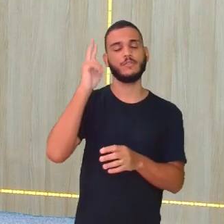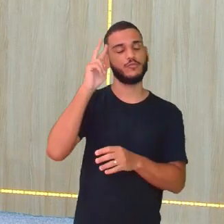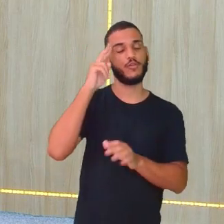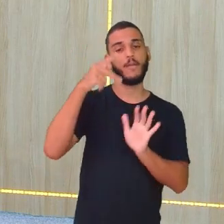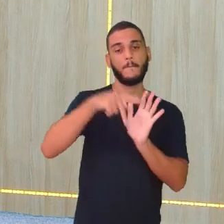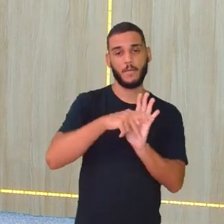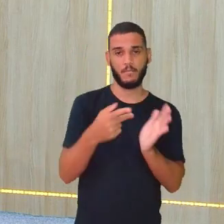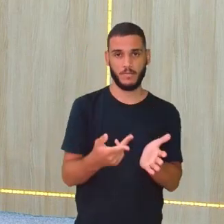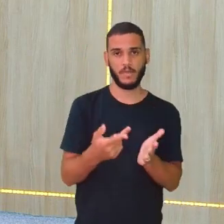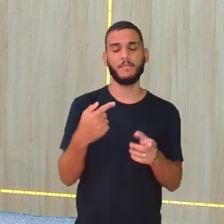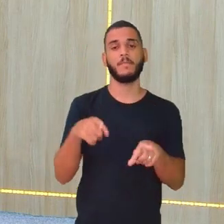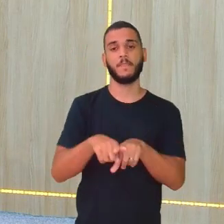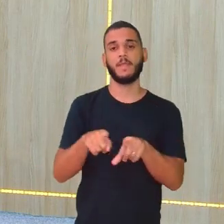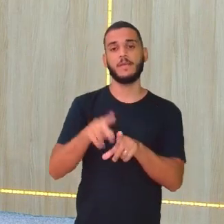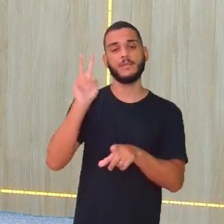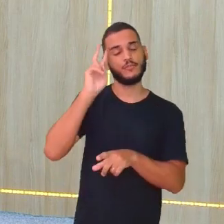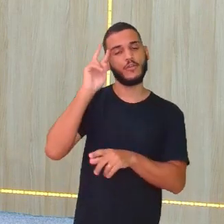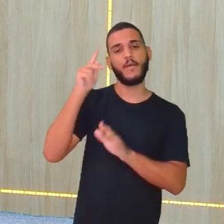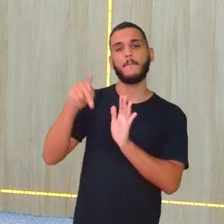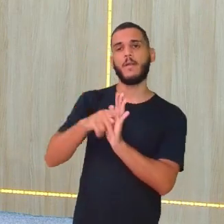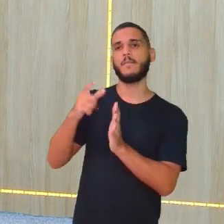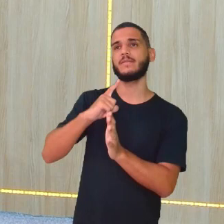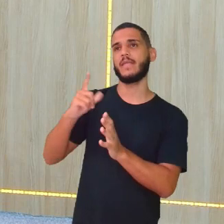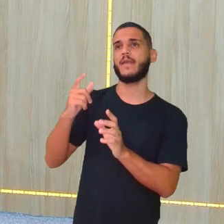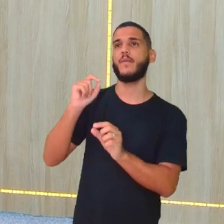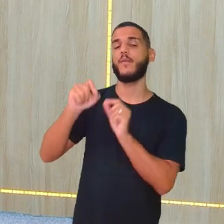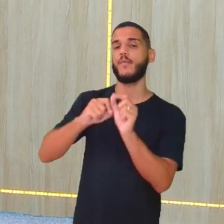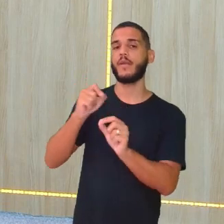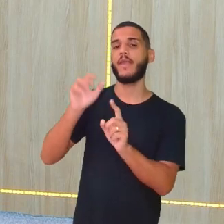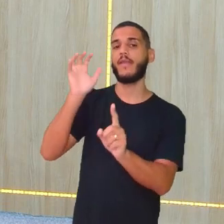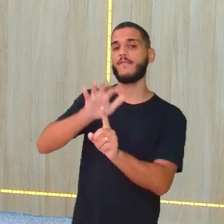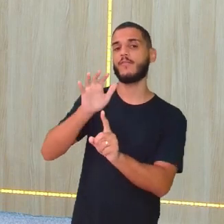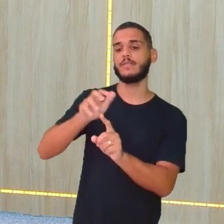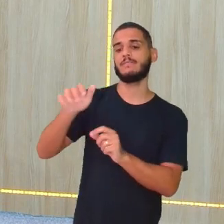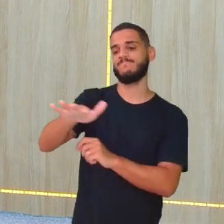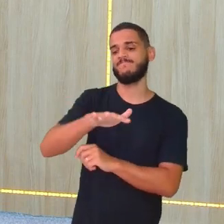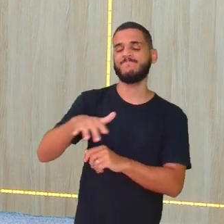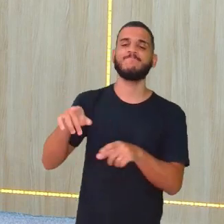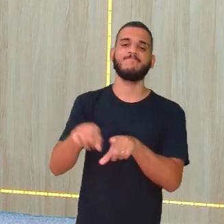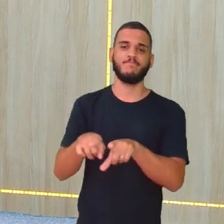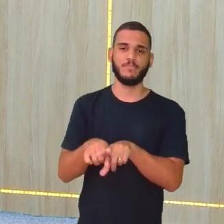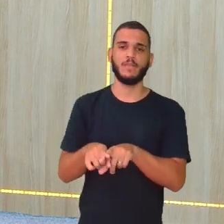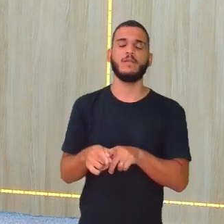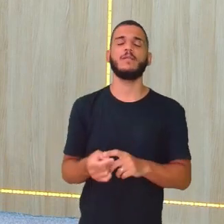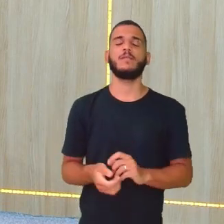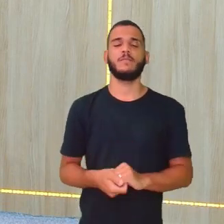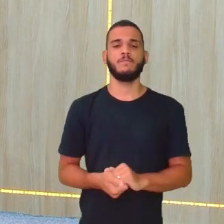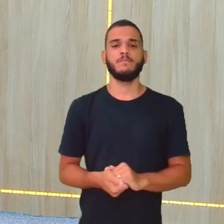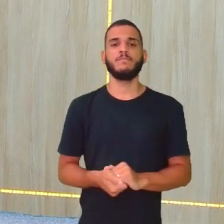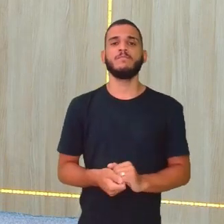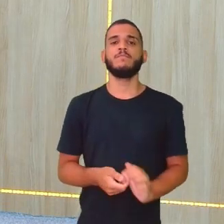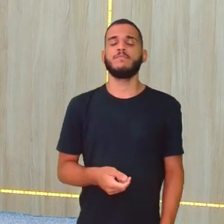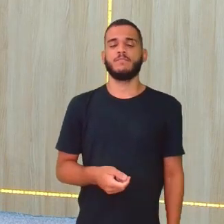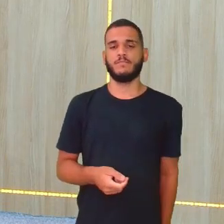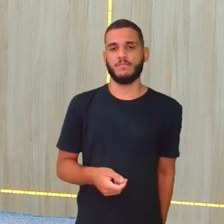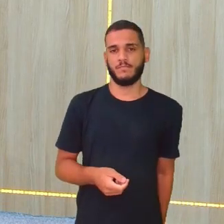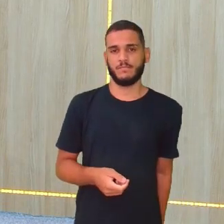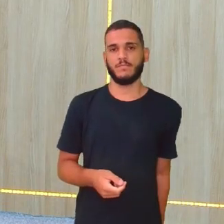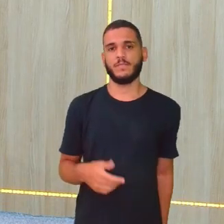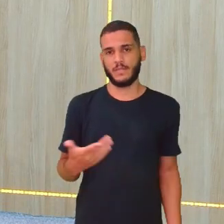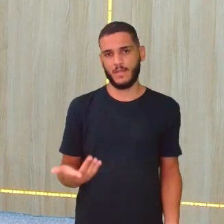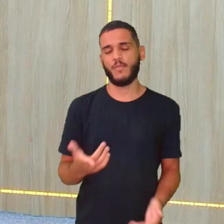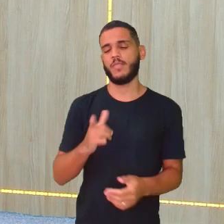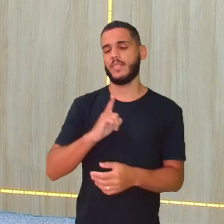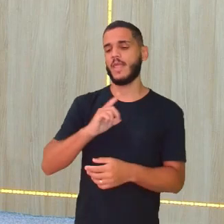pessoais, mas que essas histórias pessoais, elas refletem nas histórias dos espaços. Isso. Né? E algumas histórias, eu digo, tem